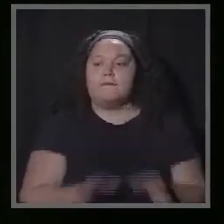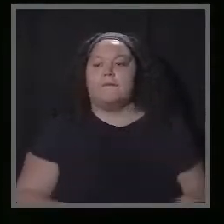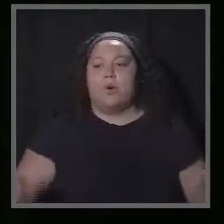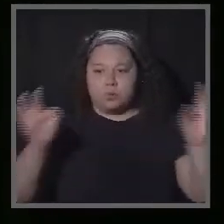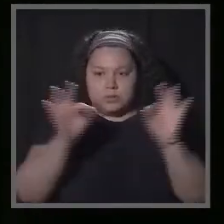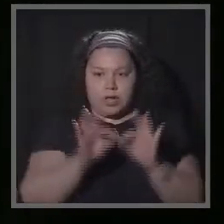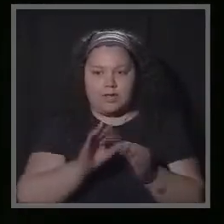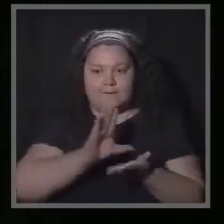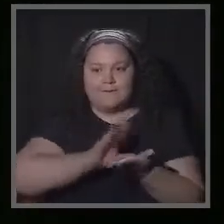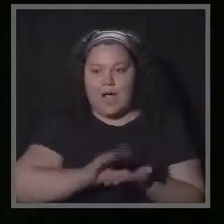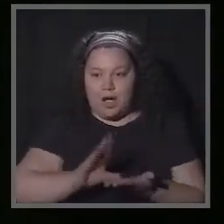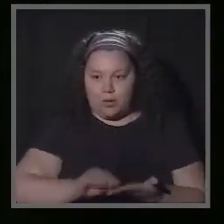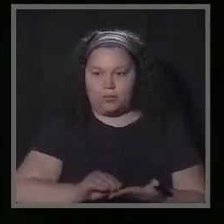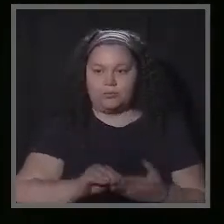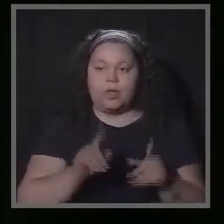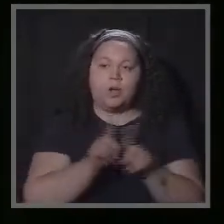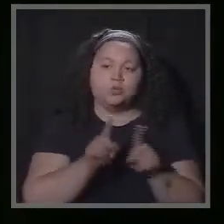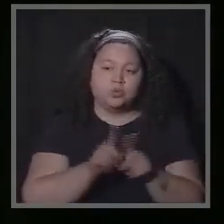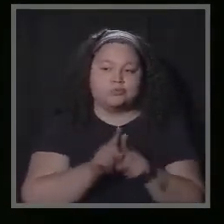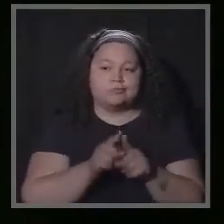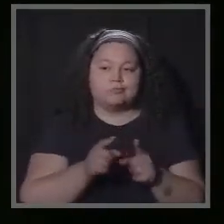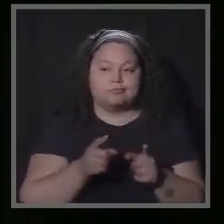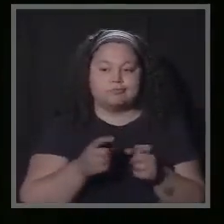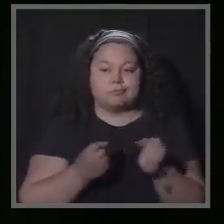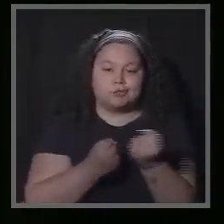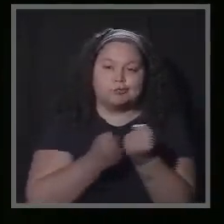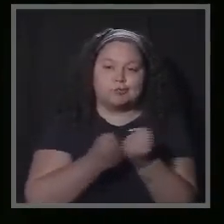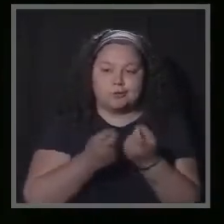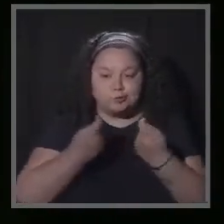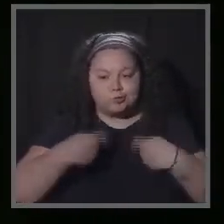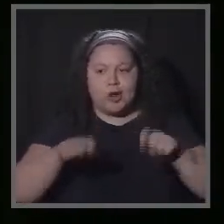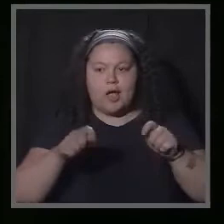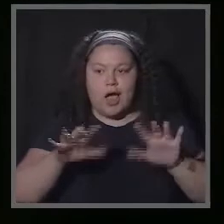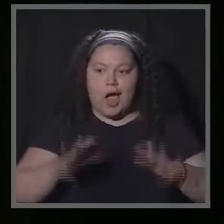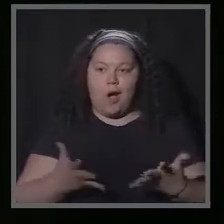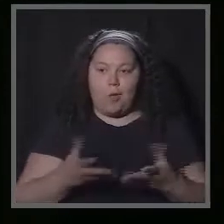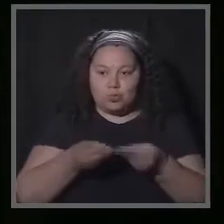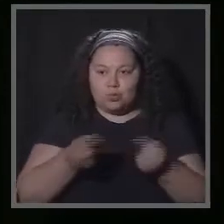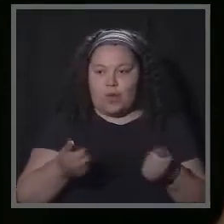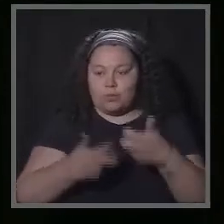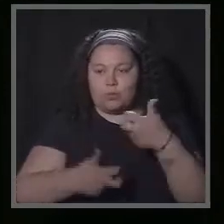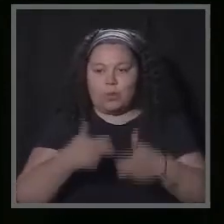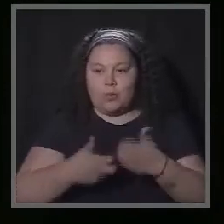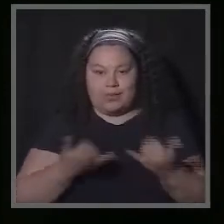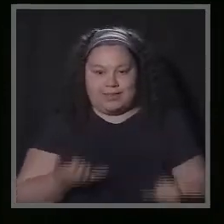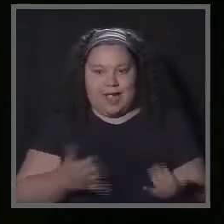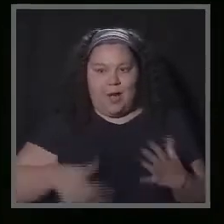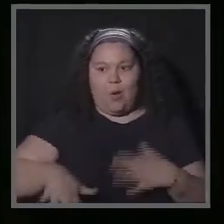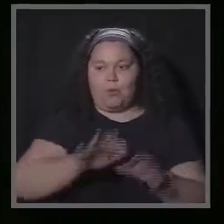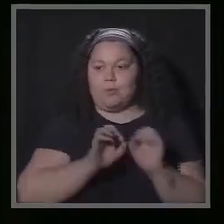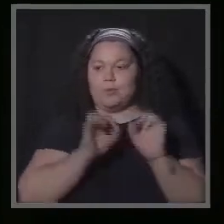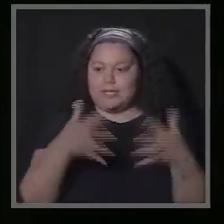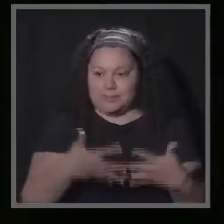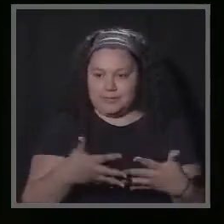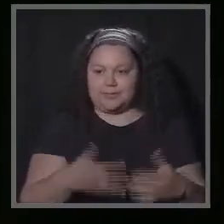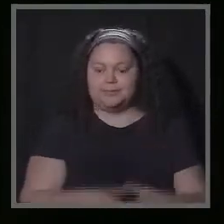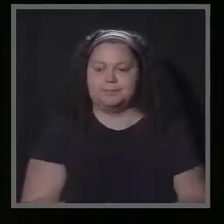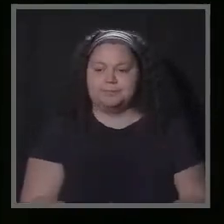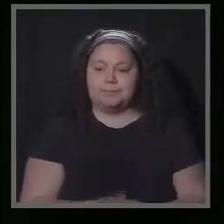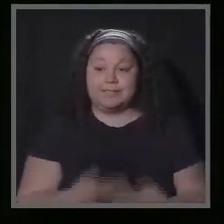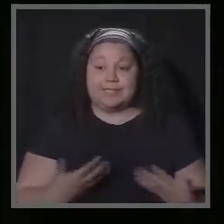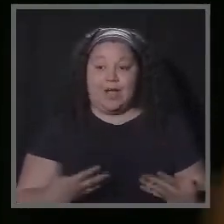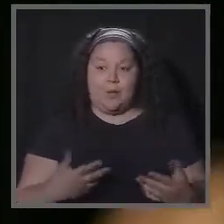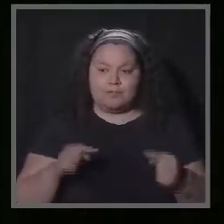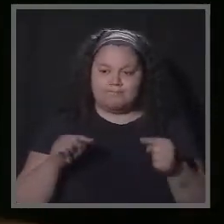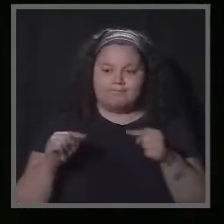de lidar com a complexidade dos problemas sociais contemporâneos. Agora, a conferência vai